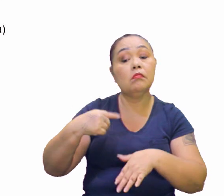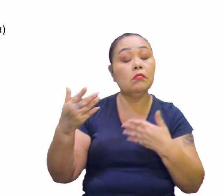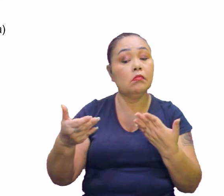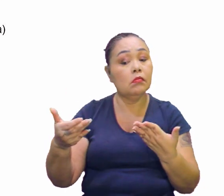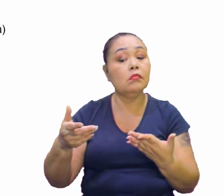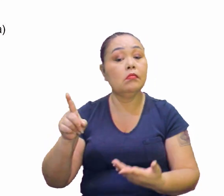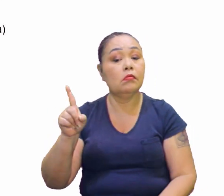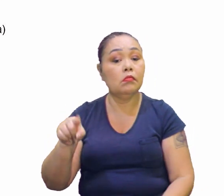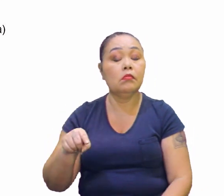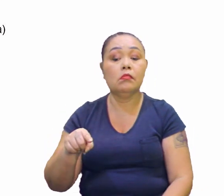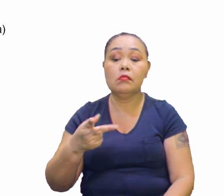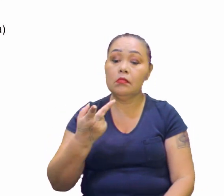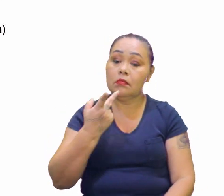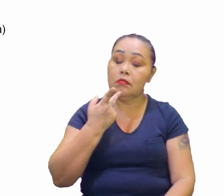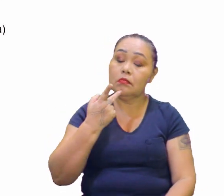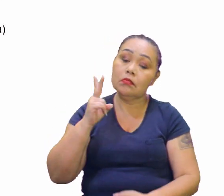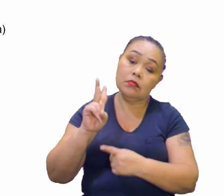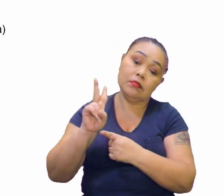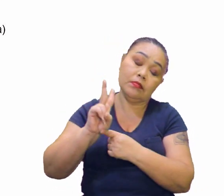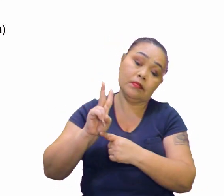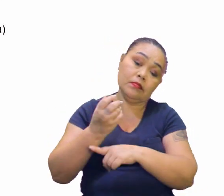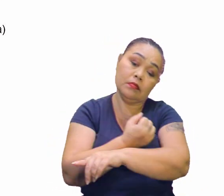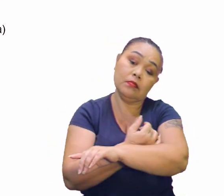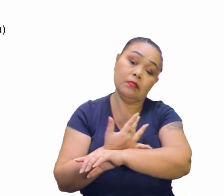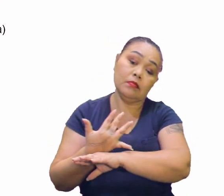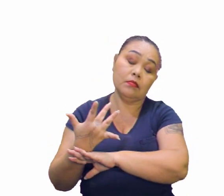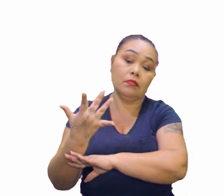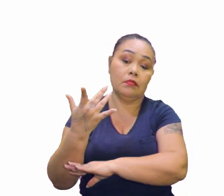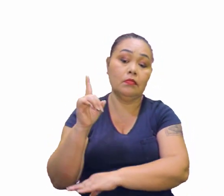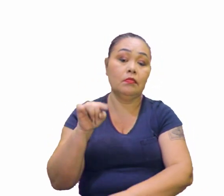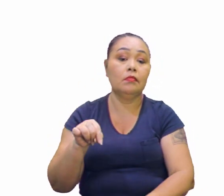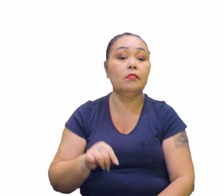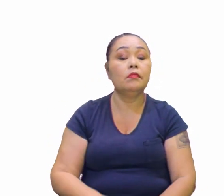voga a questão de falar da preservação do meio ambiente, ok?